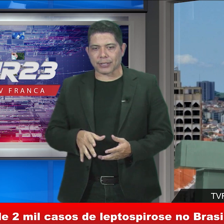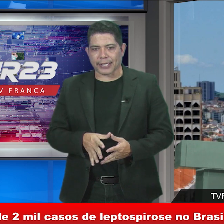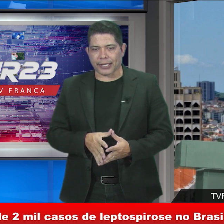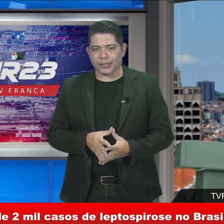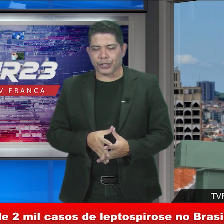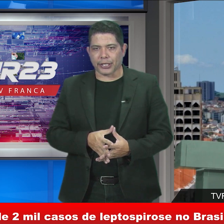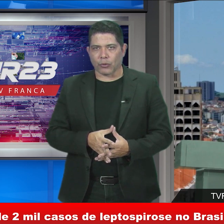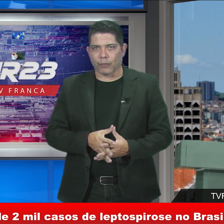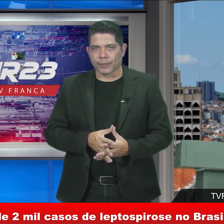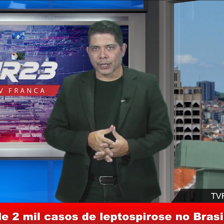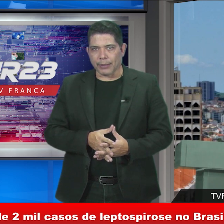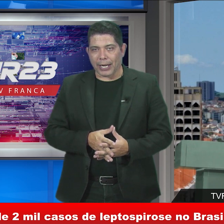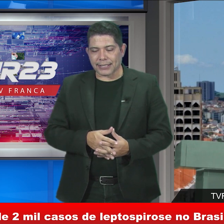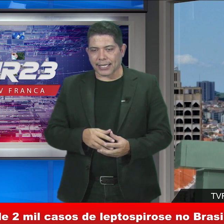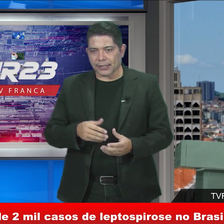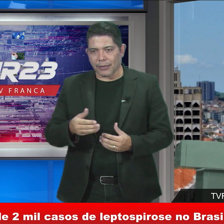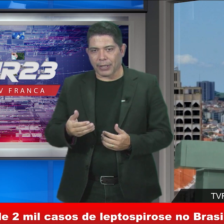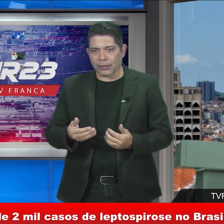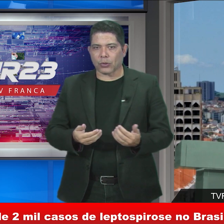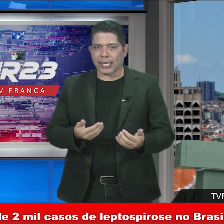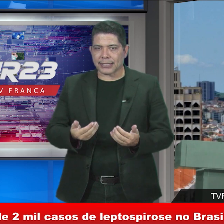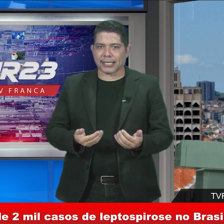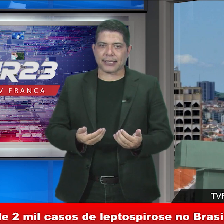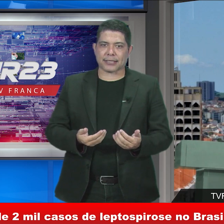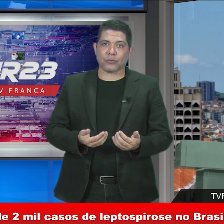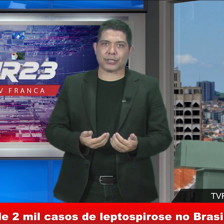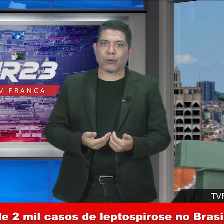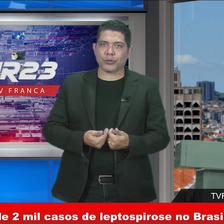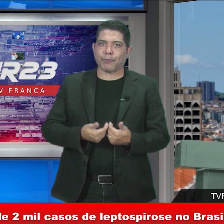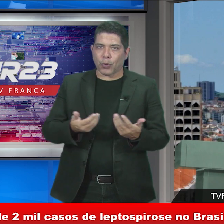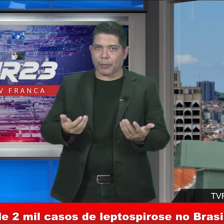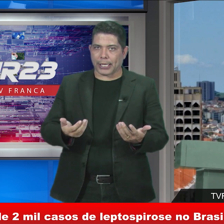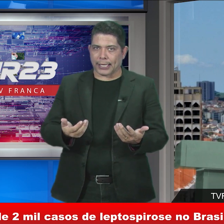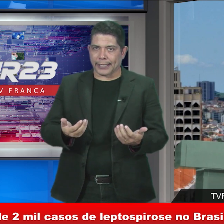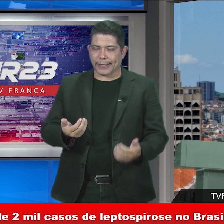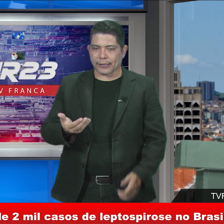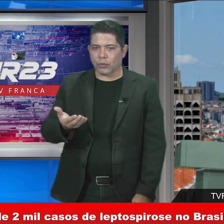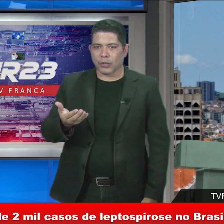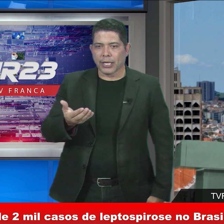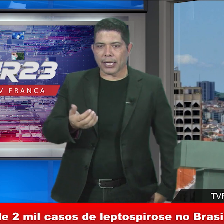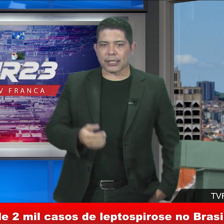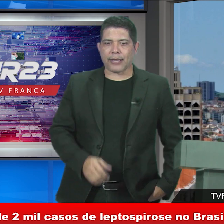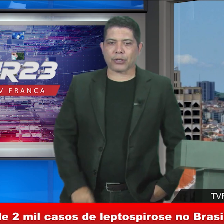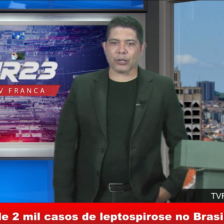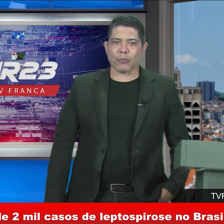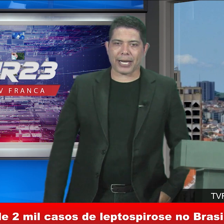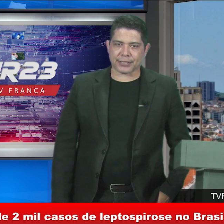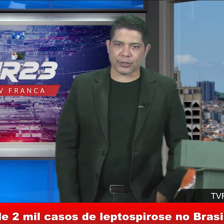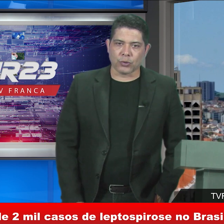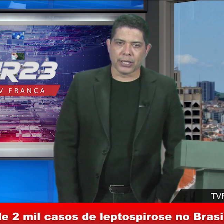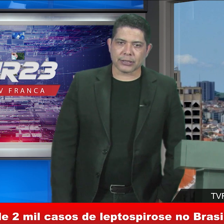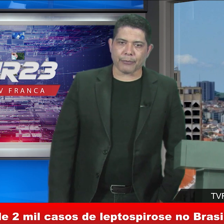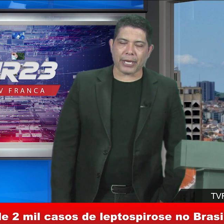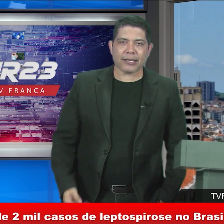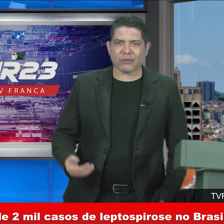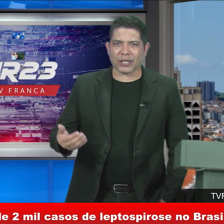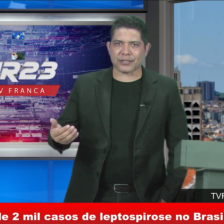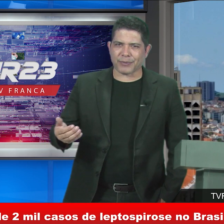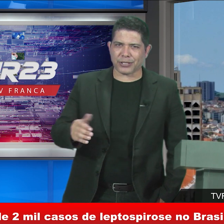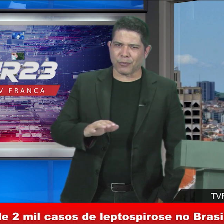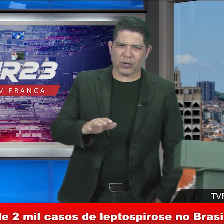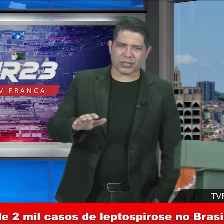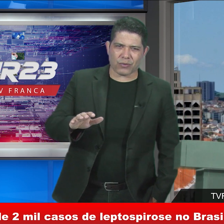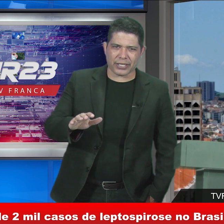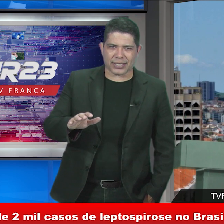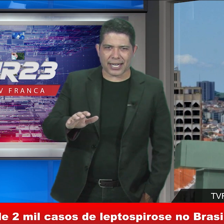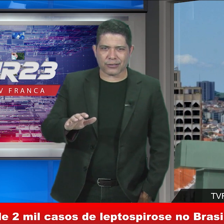na nossa região. Mas tem também toda essa questão de saúde pública, né? Então, é claro que o Brasil também,